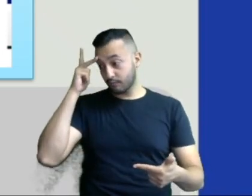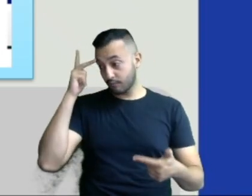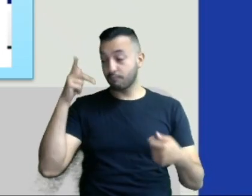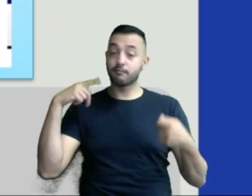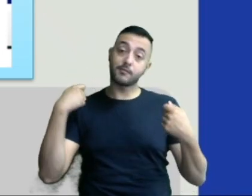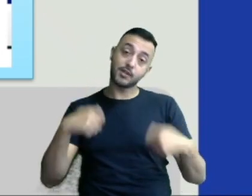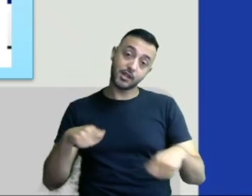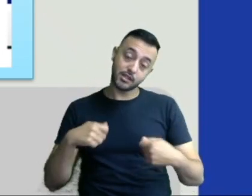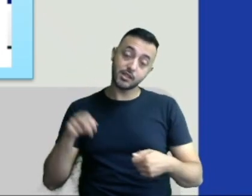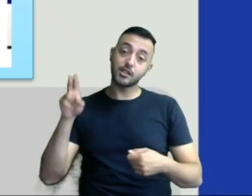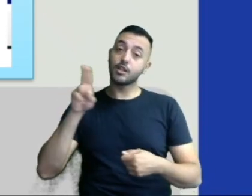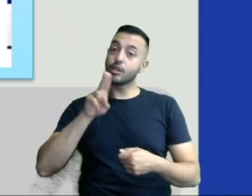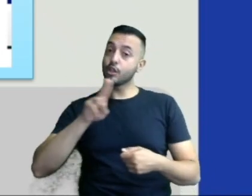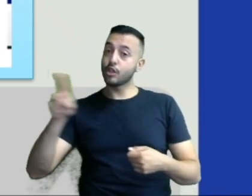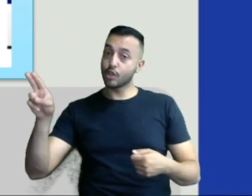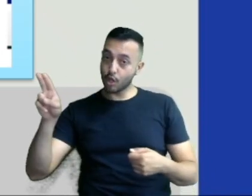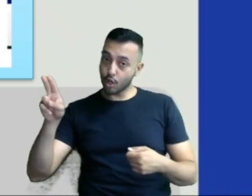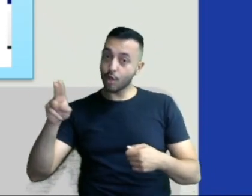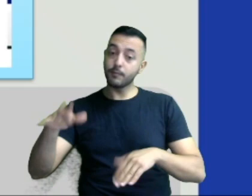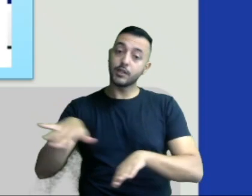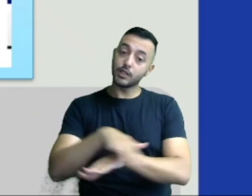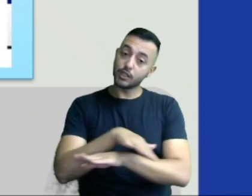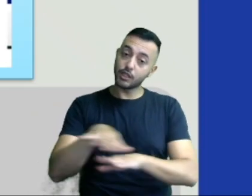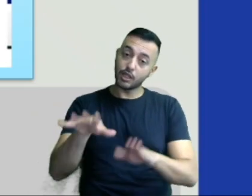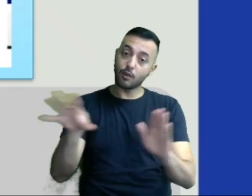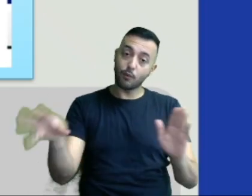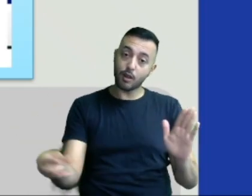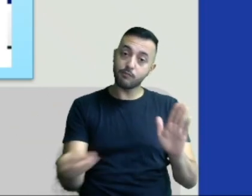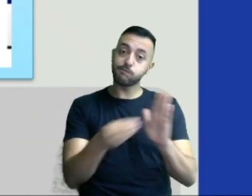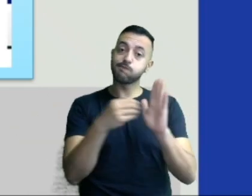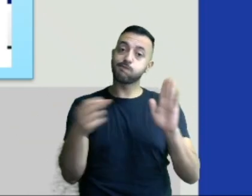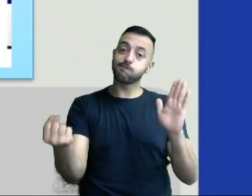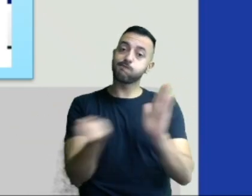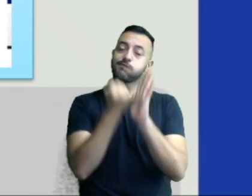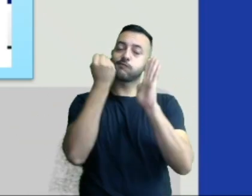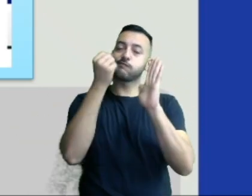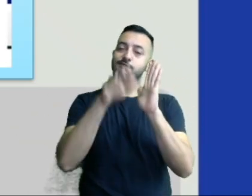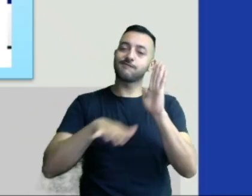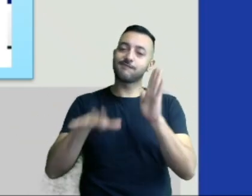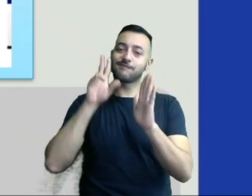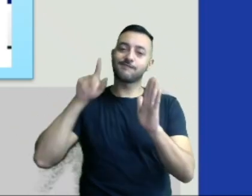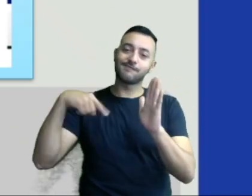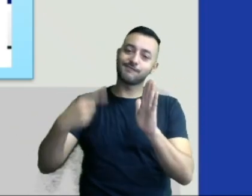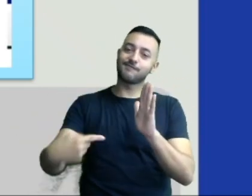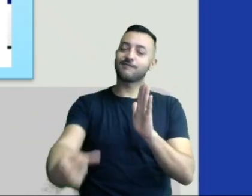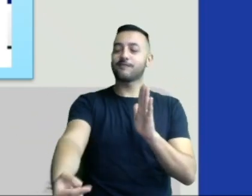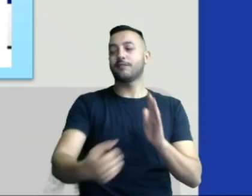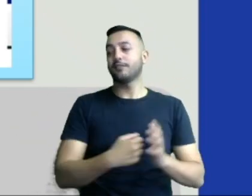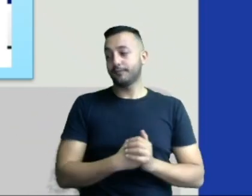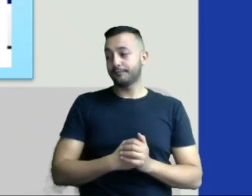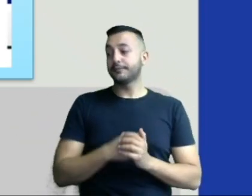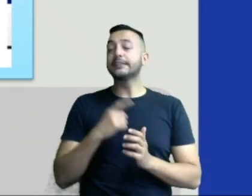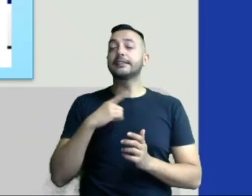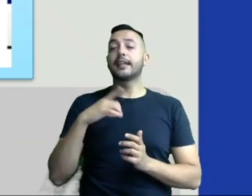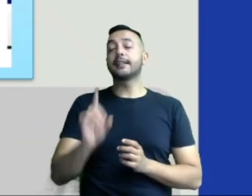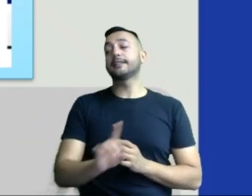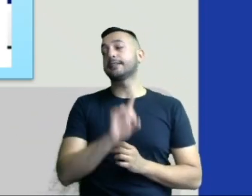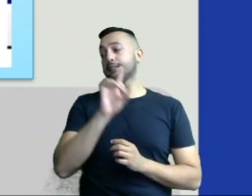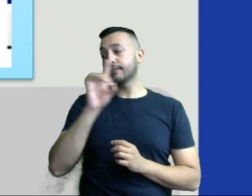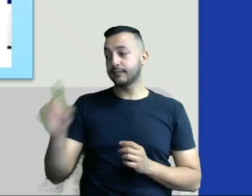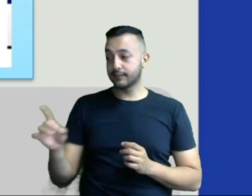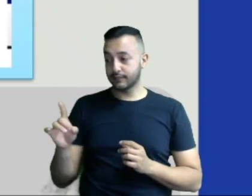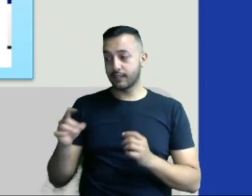ter seus nomes batizando importantes corredores viários da cidade. Nessa reportagem, a gente tem a data em que ela